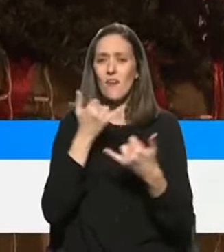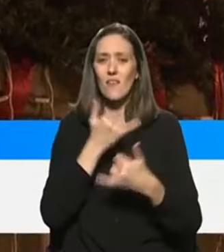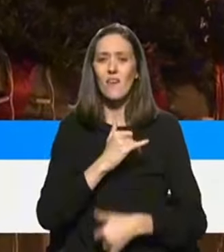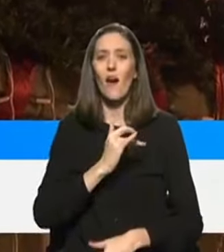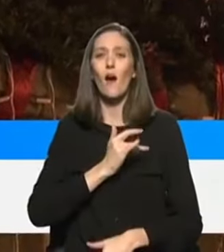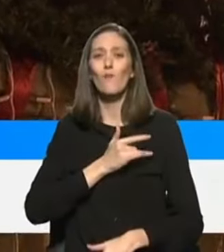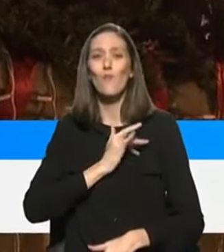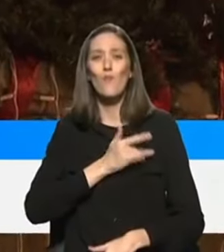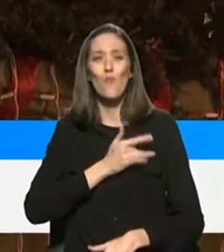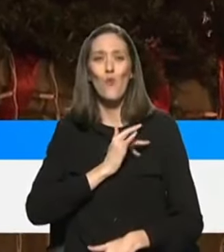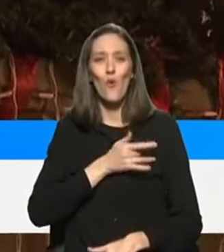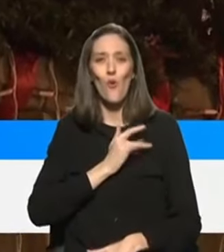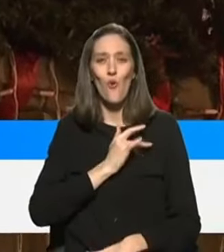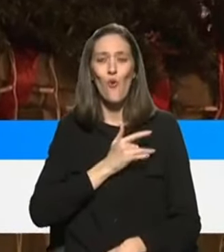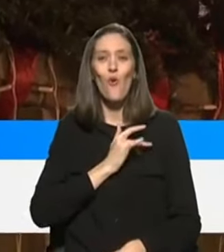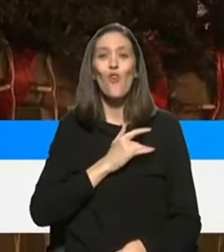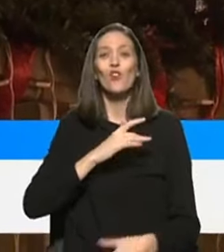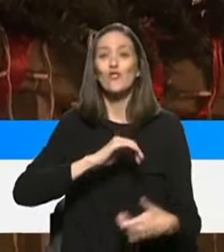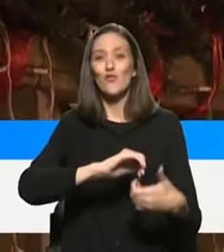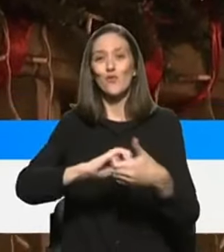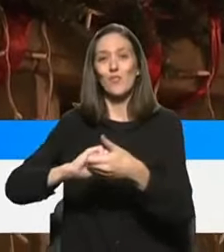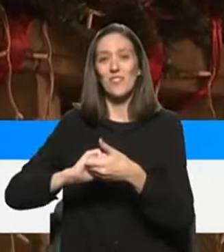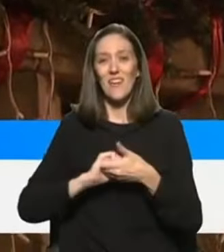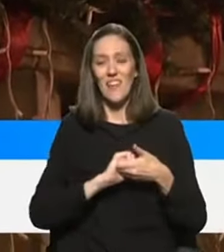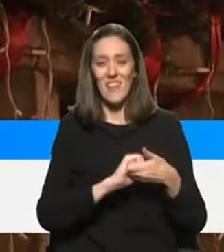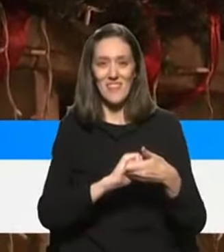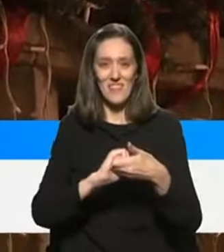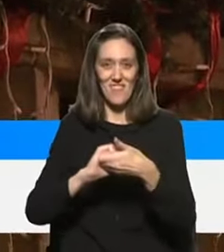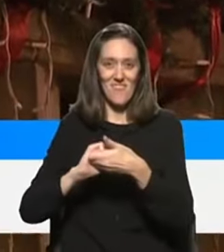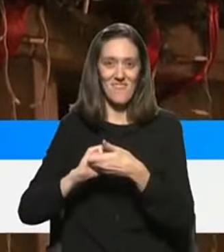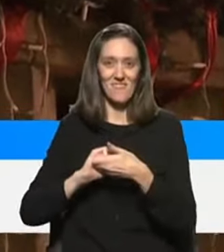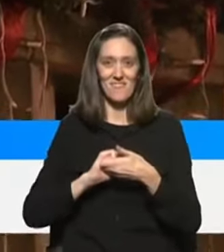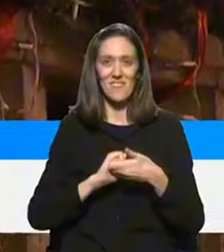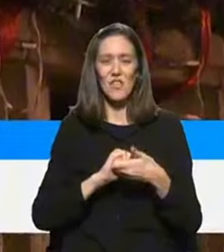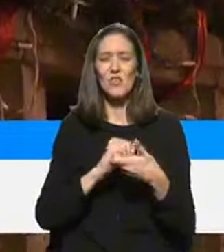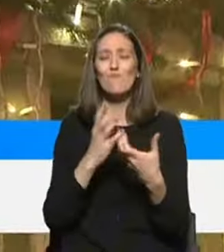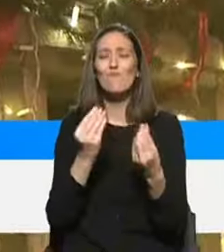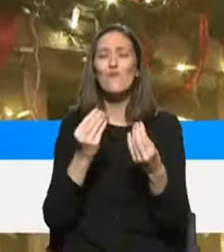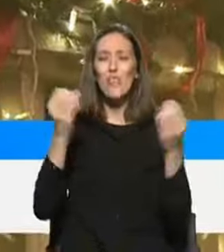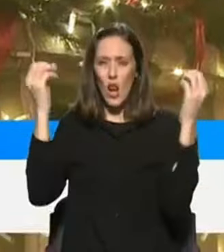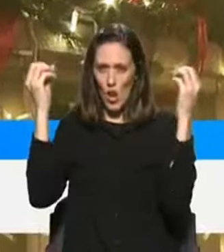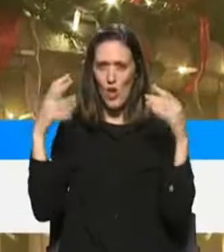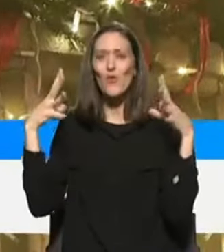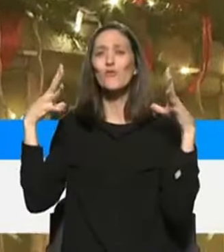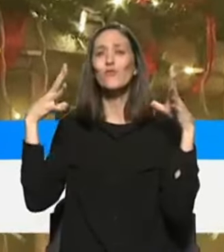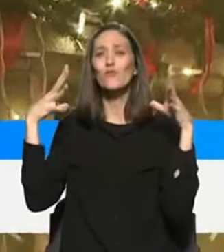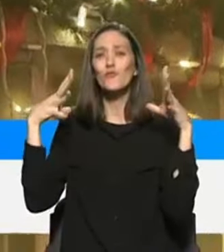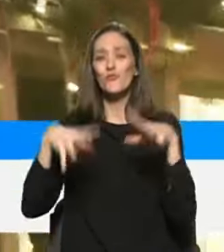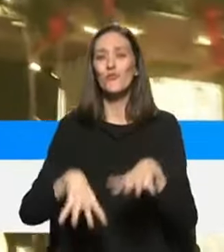amor, muita solidariedade e muita luz.